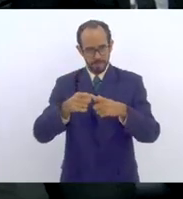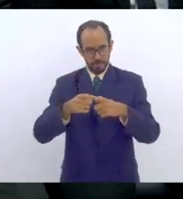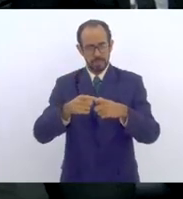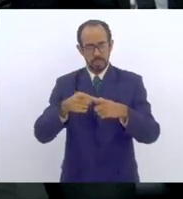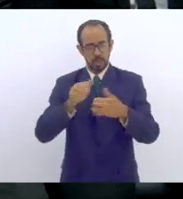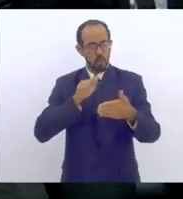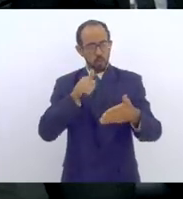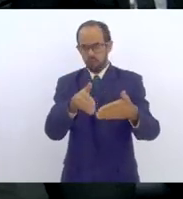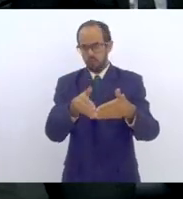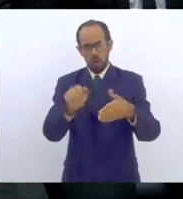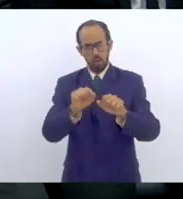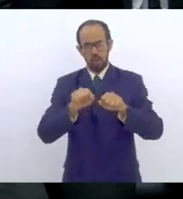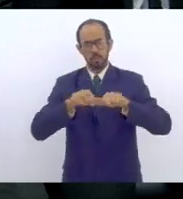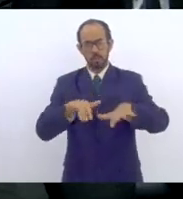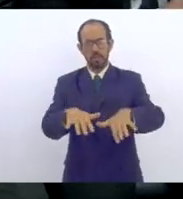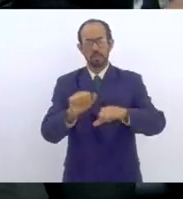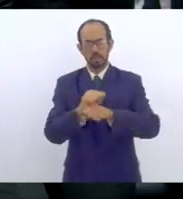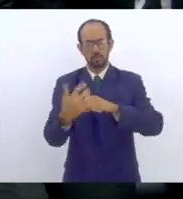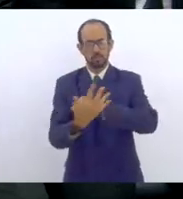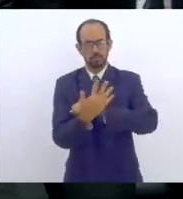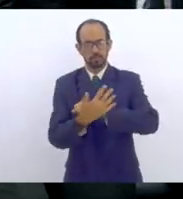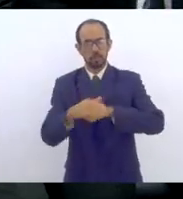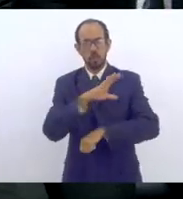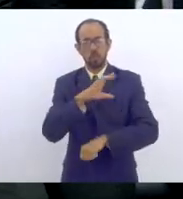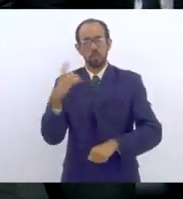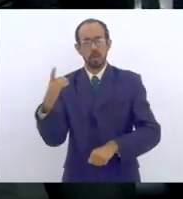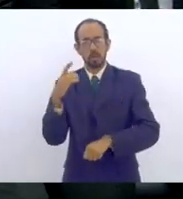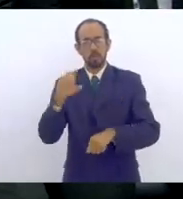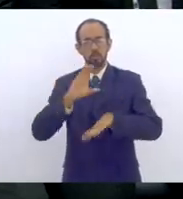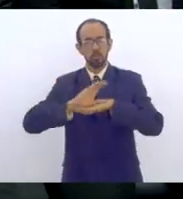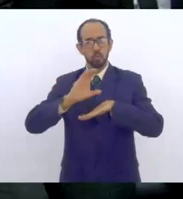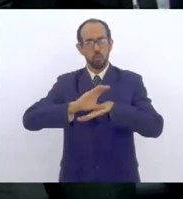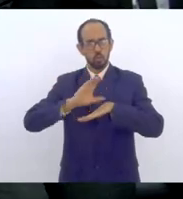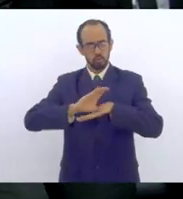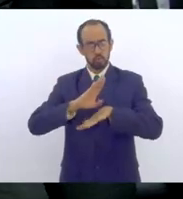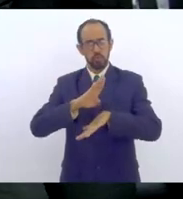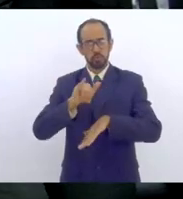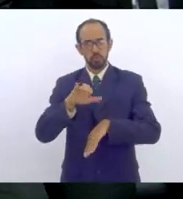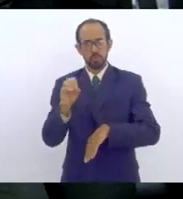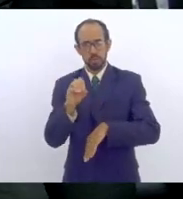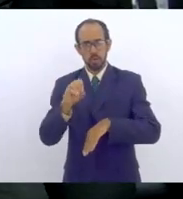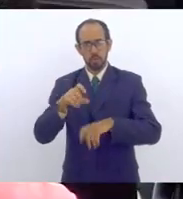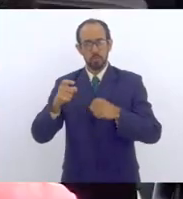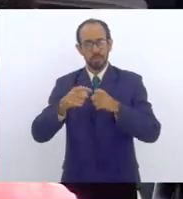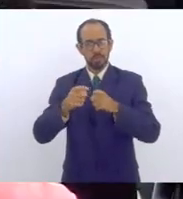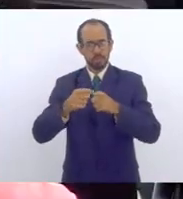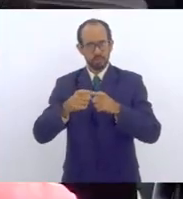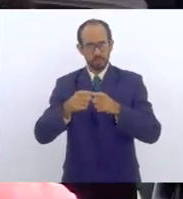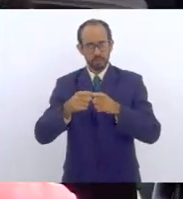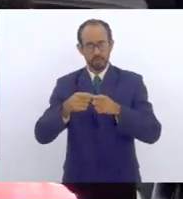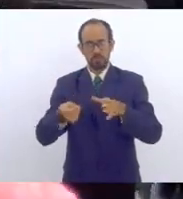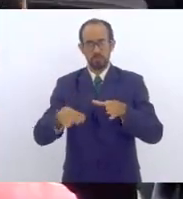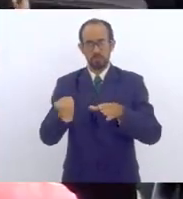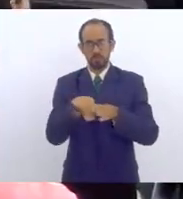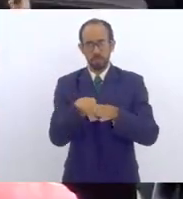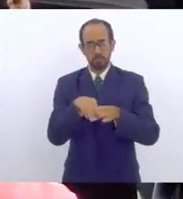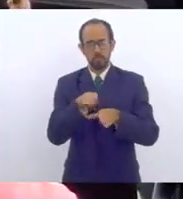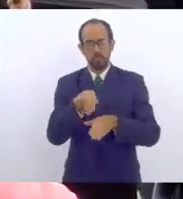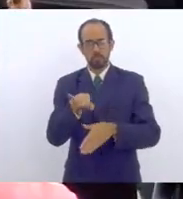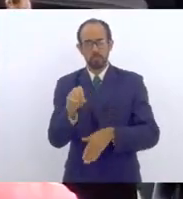na pandemia de covid-19 e coordenador do curso de biomedicina e membro do comitê de ética e pesquisa do Centro